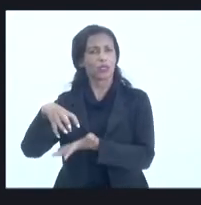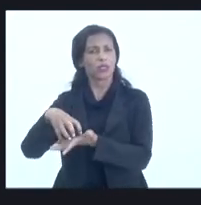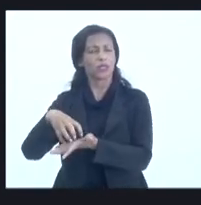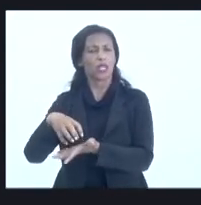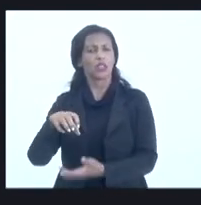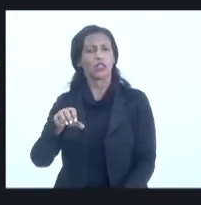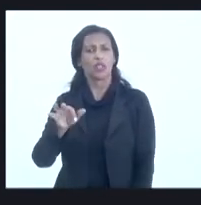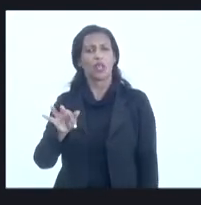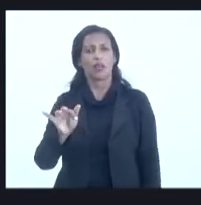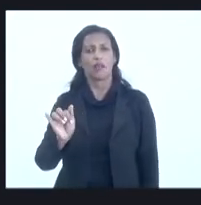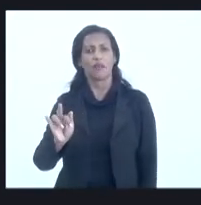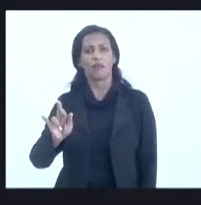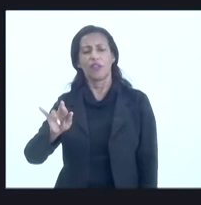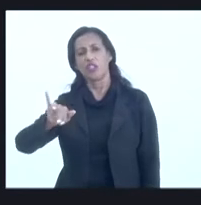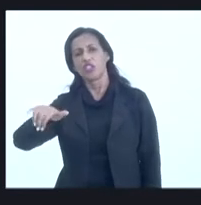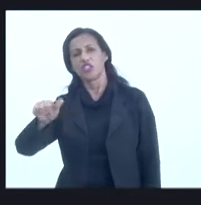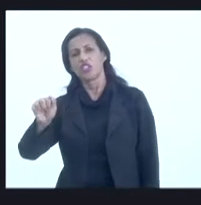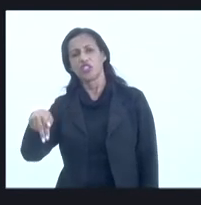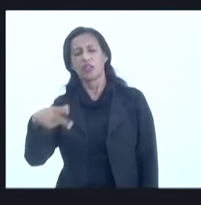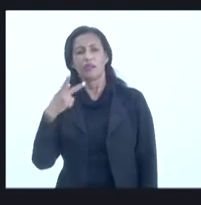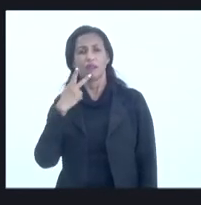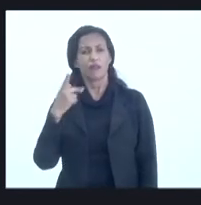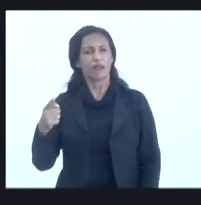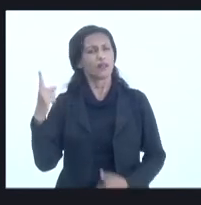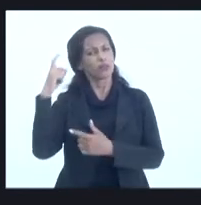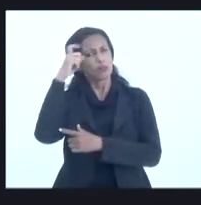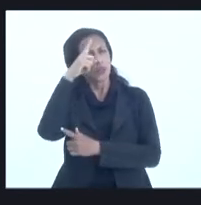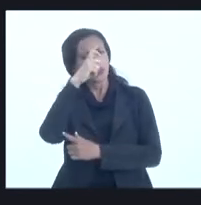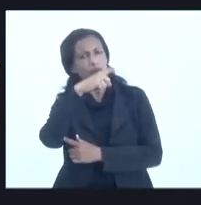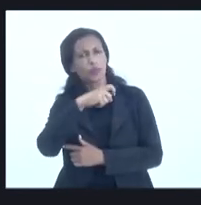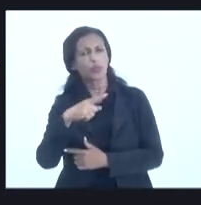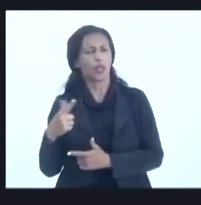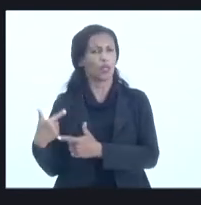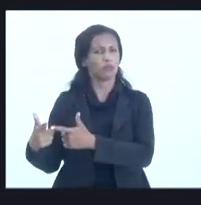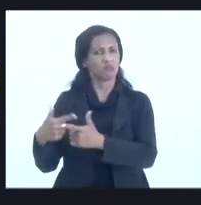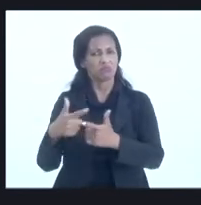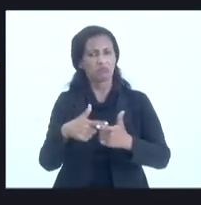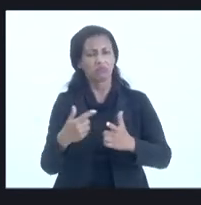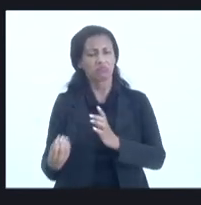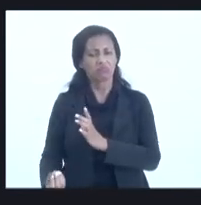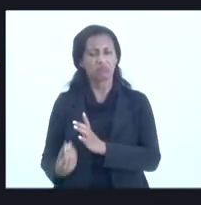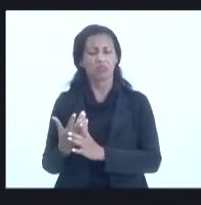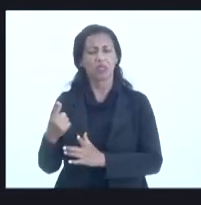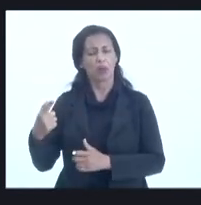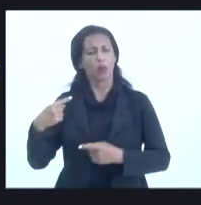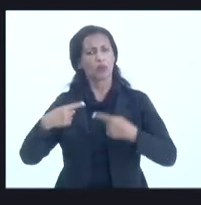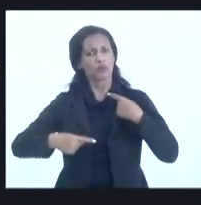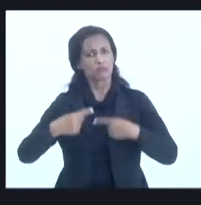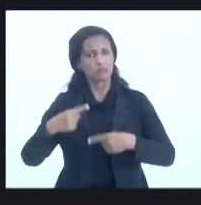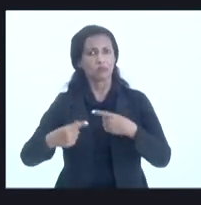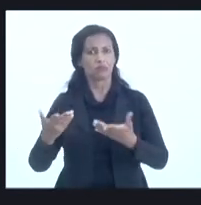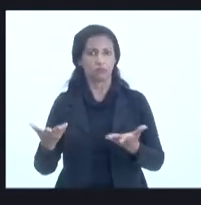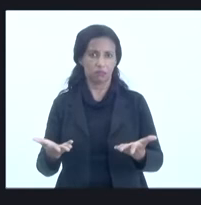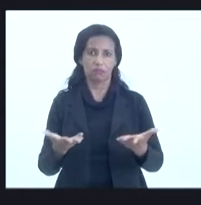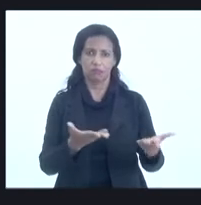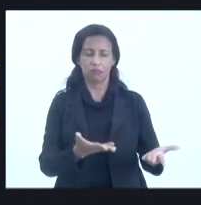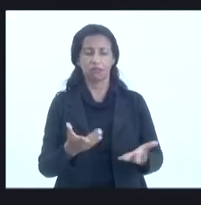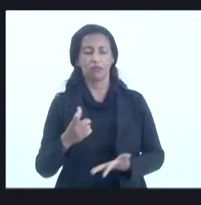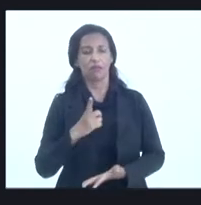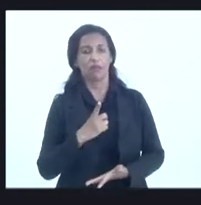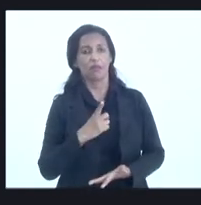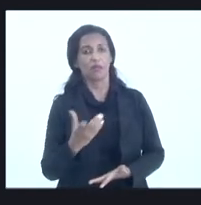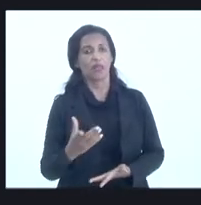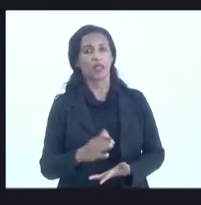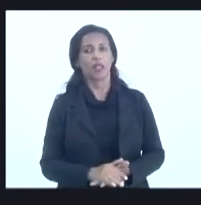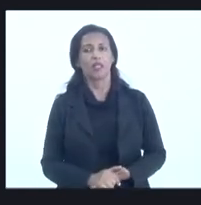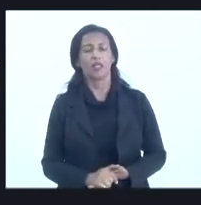né, falando sobre isso e essas dificuldades, dentre outras. Então, eu acho que esse debate ele tem